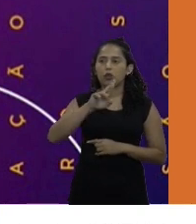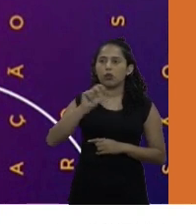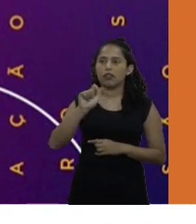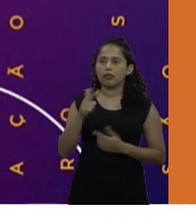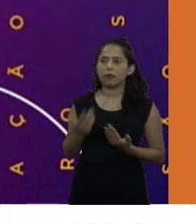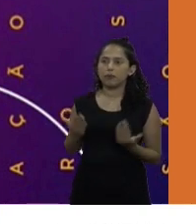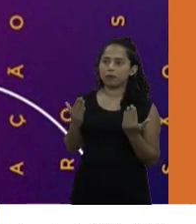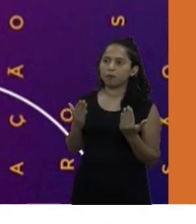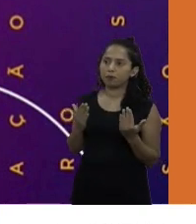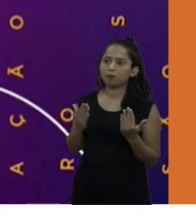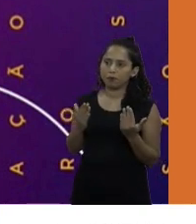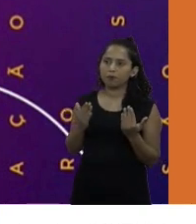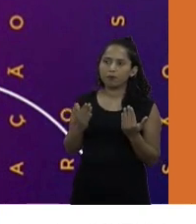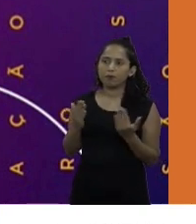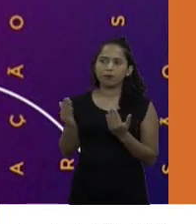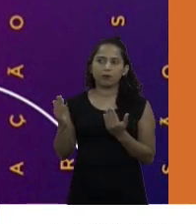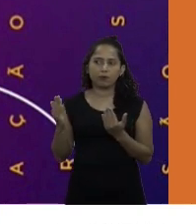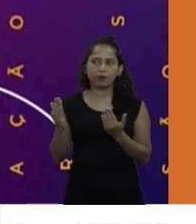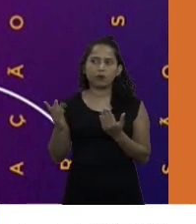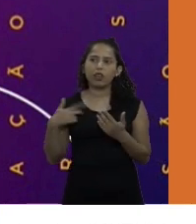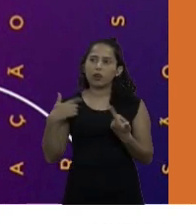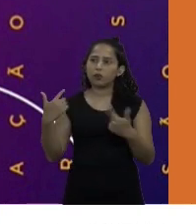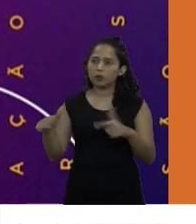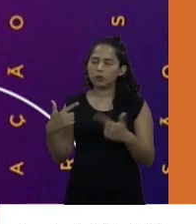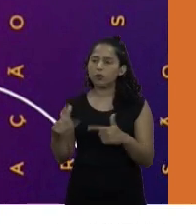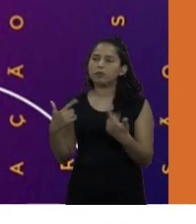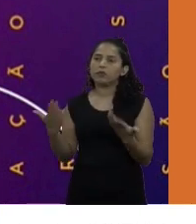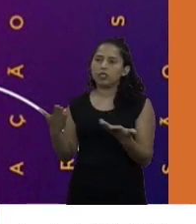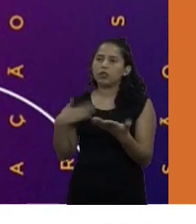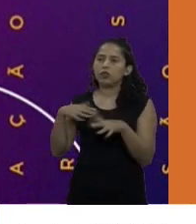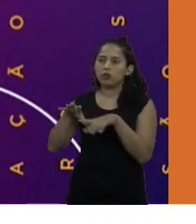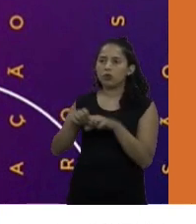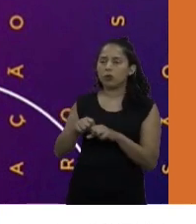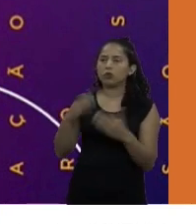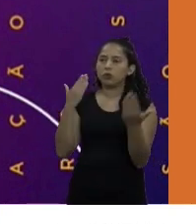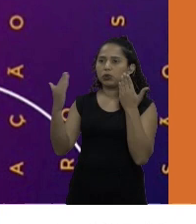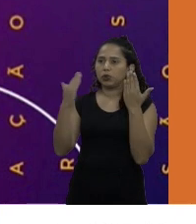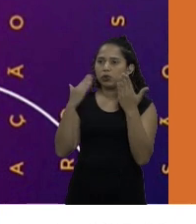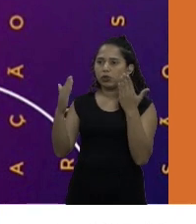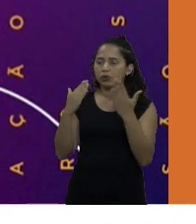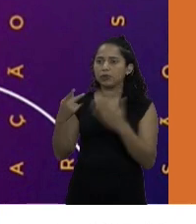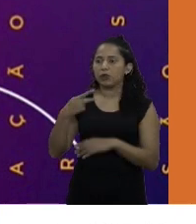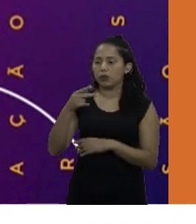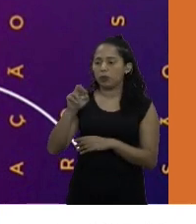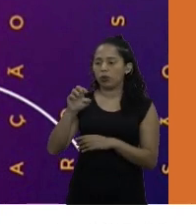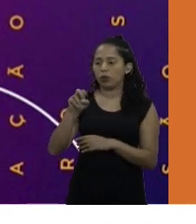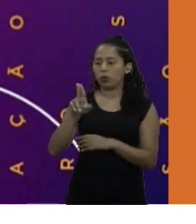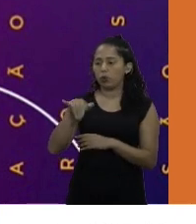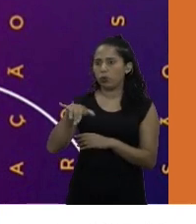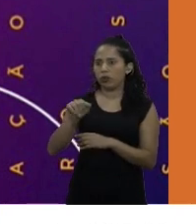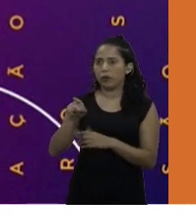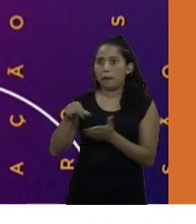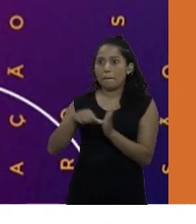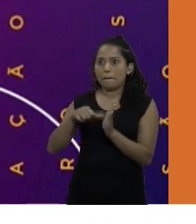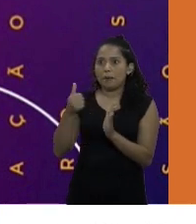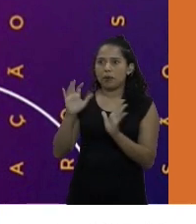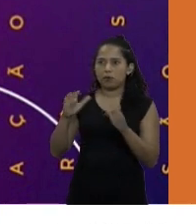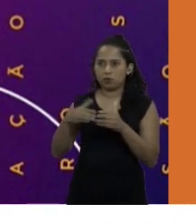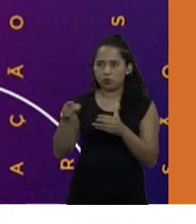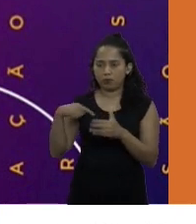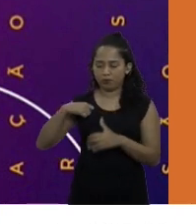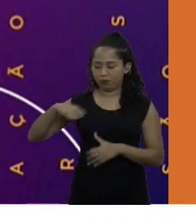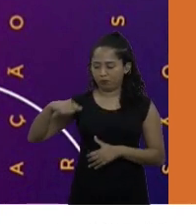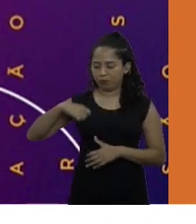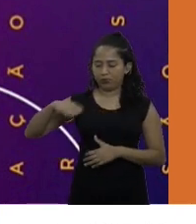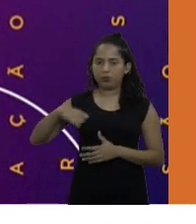extrema escassez. Eu sou formado em psicologia, bolsista do ProUni, da primeira turma do ProUni. E eu vim de num